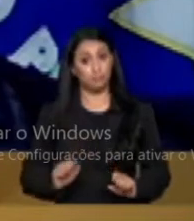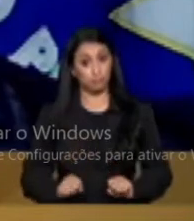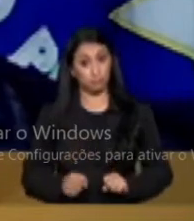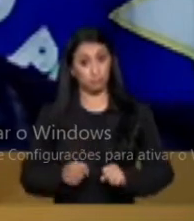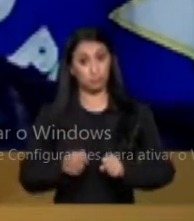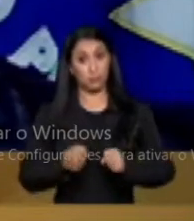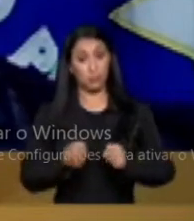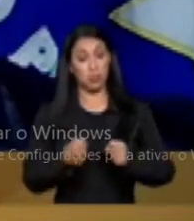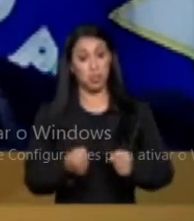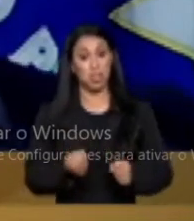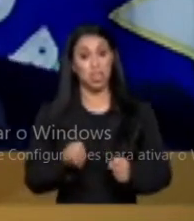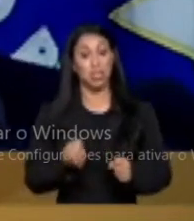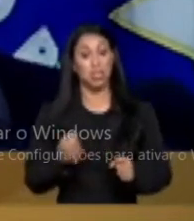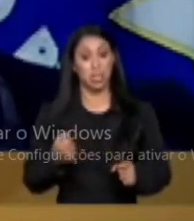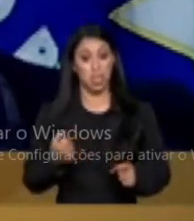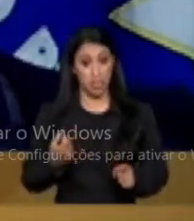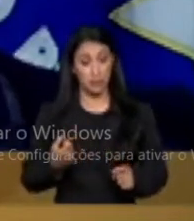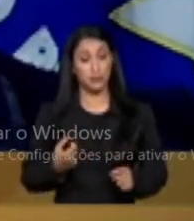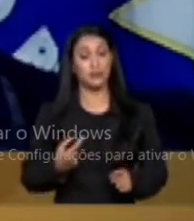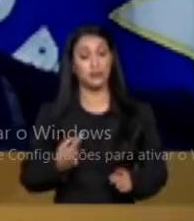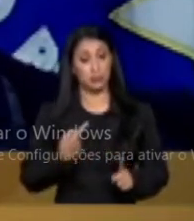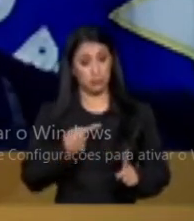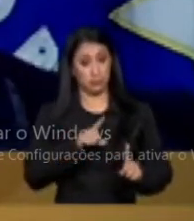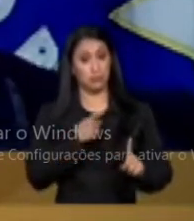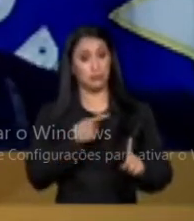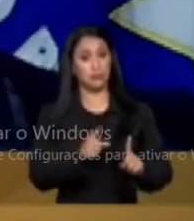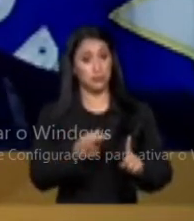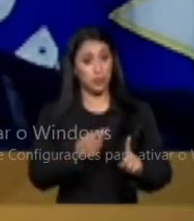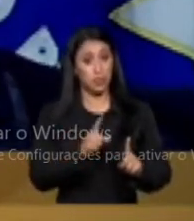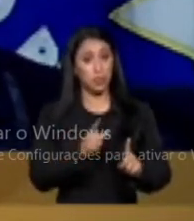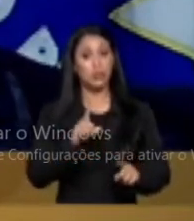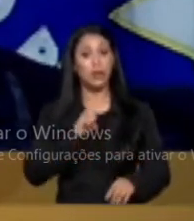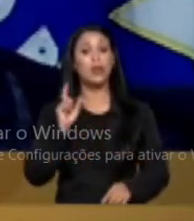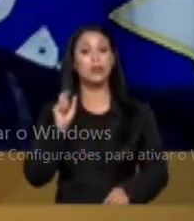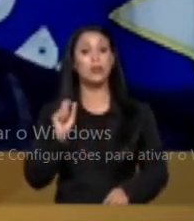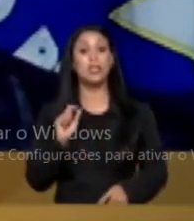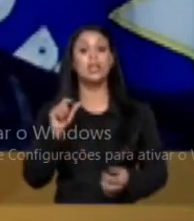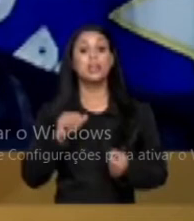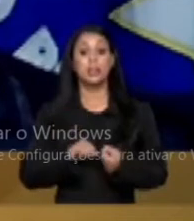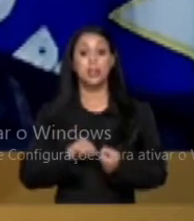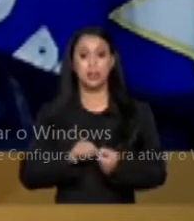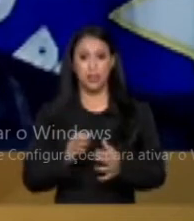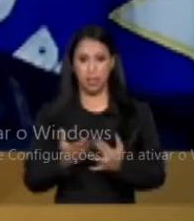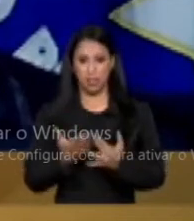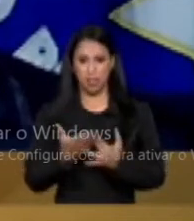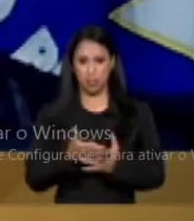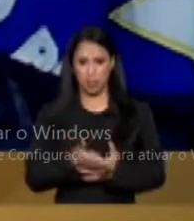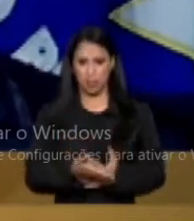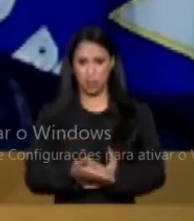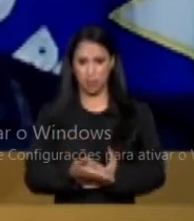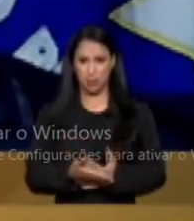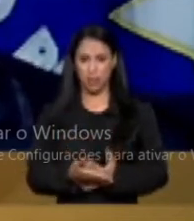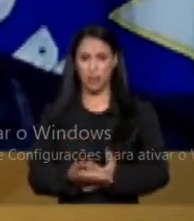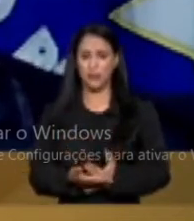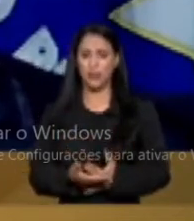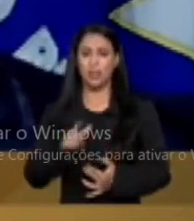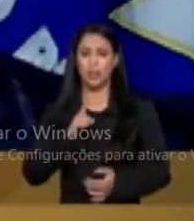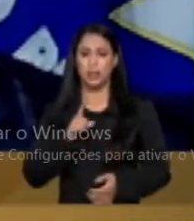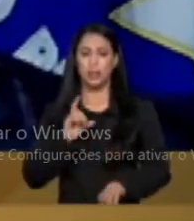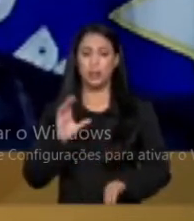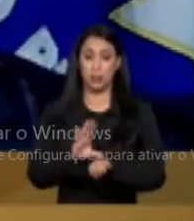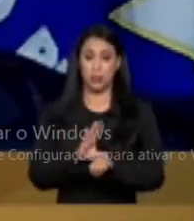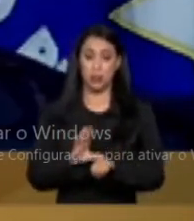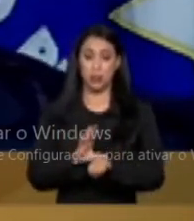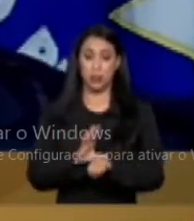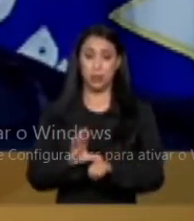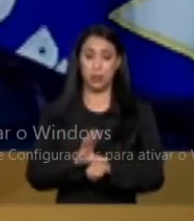na contemporaneidade, ela se realiza através de fenômenos que